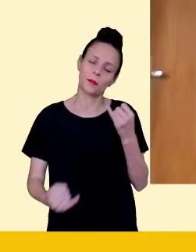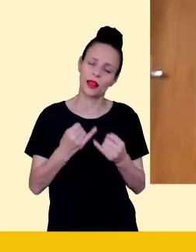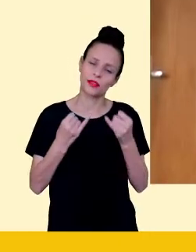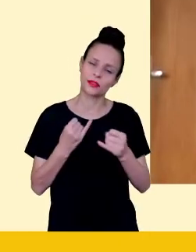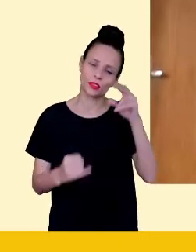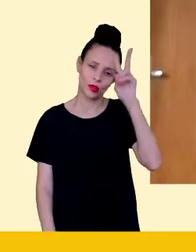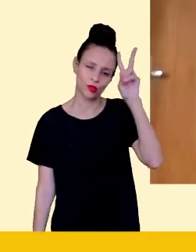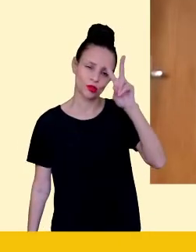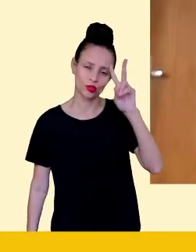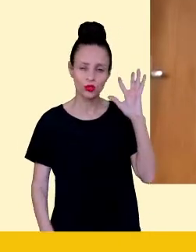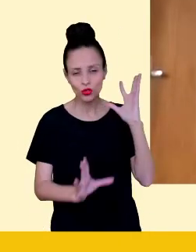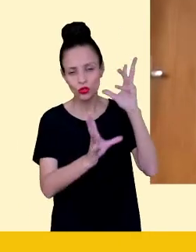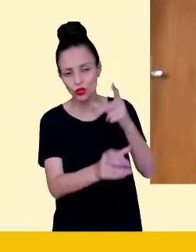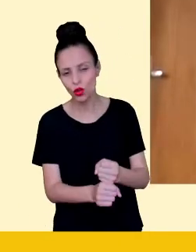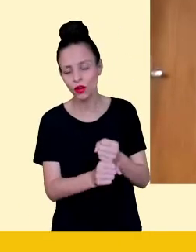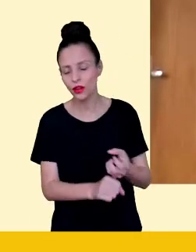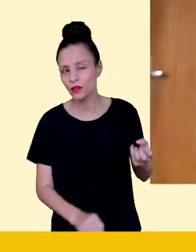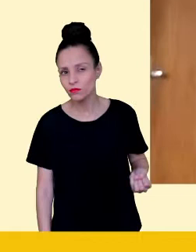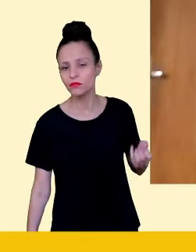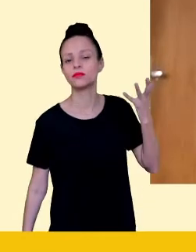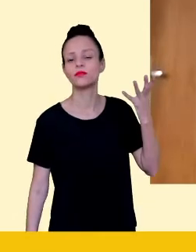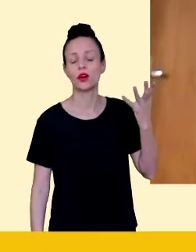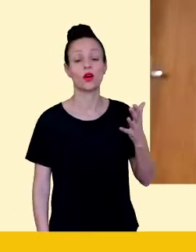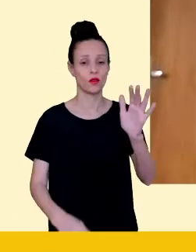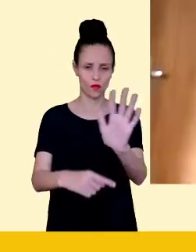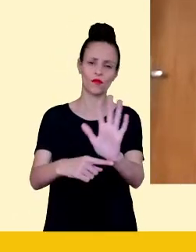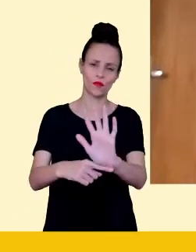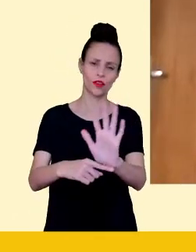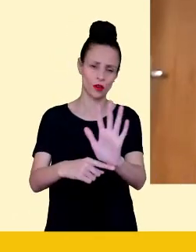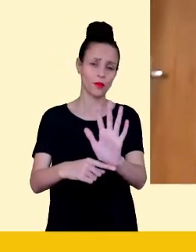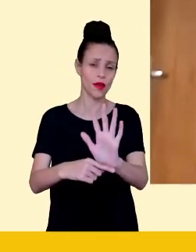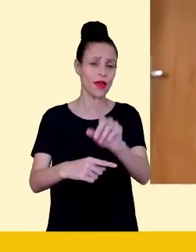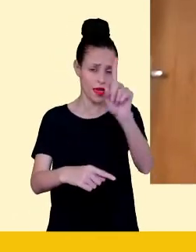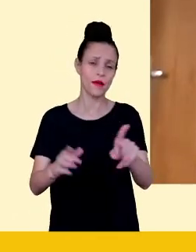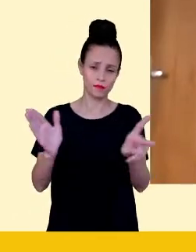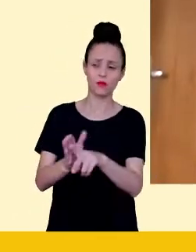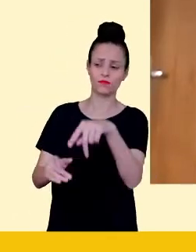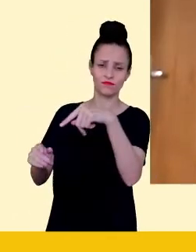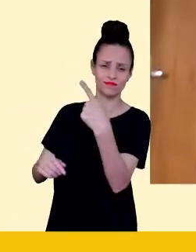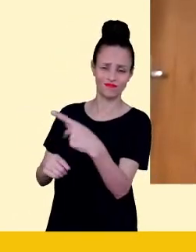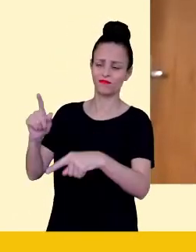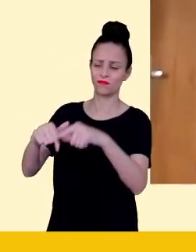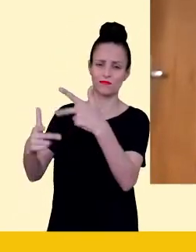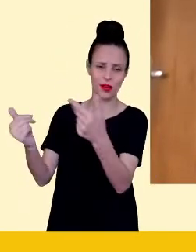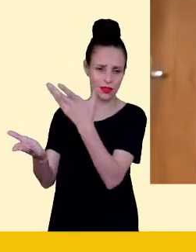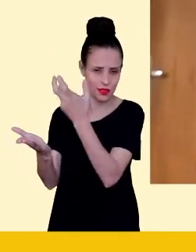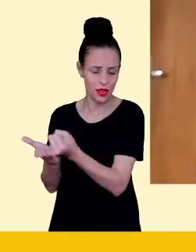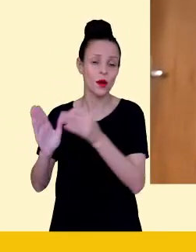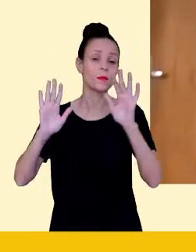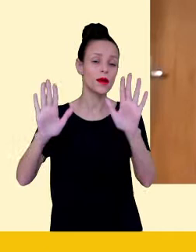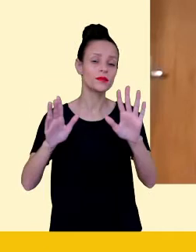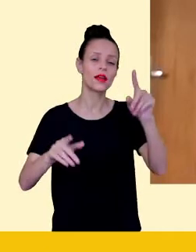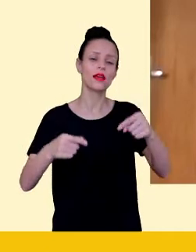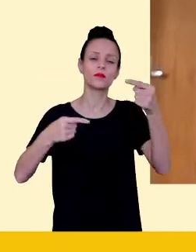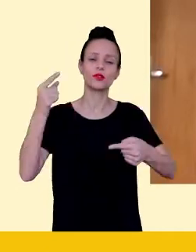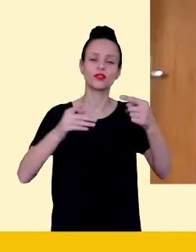porque é um pouco como se a história ela surgiu, o filme, claro, surge desse